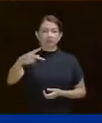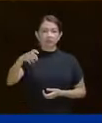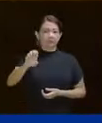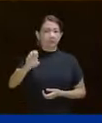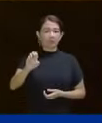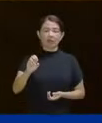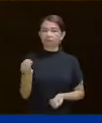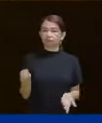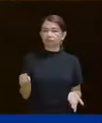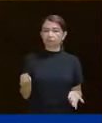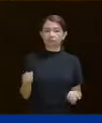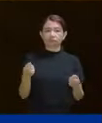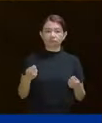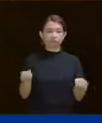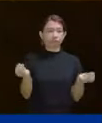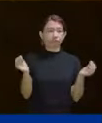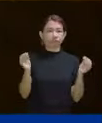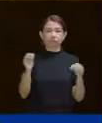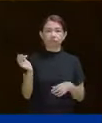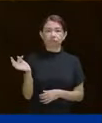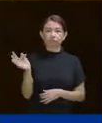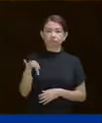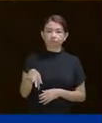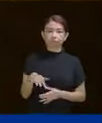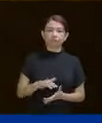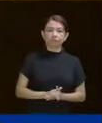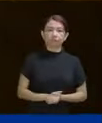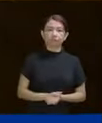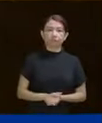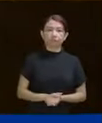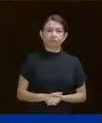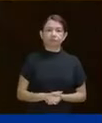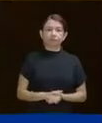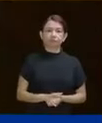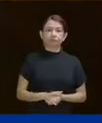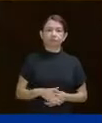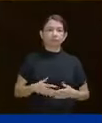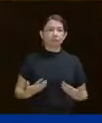ter caído. Não tinha um suplente, nem